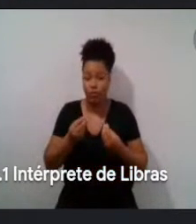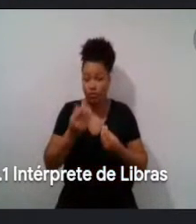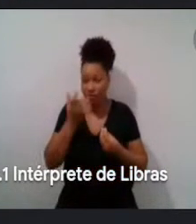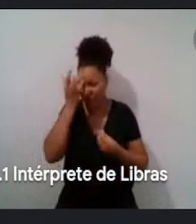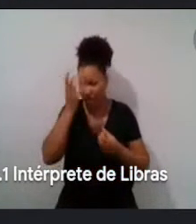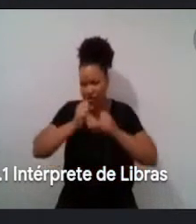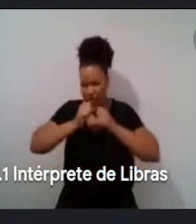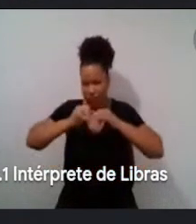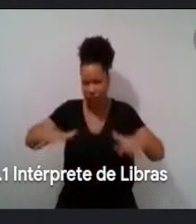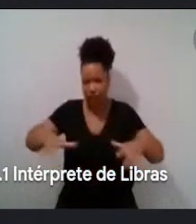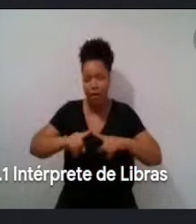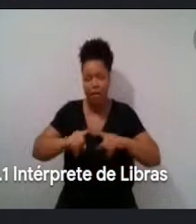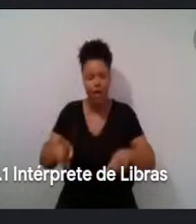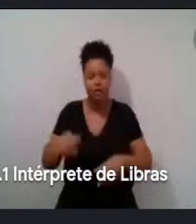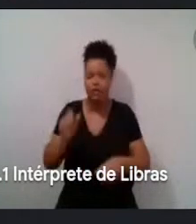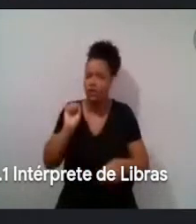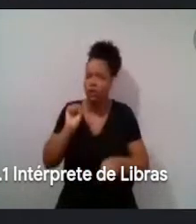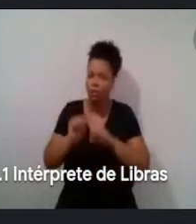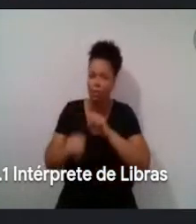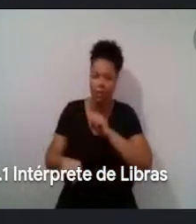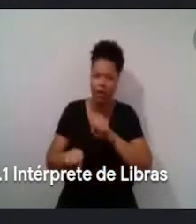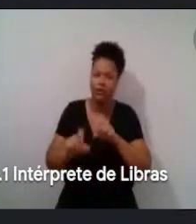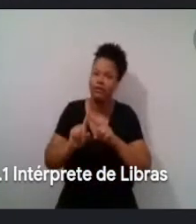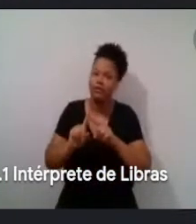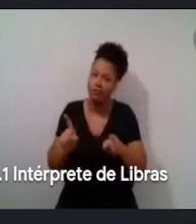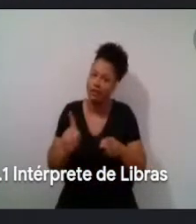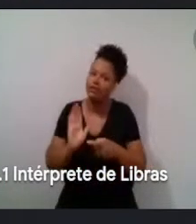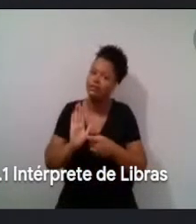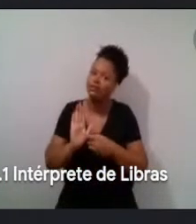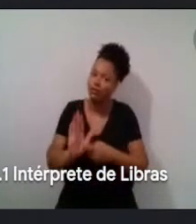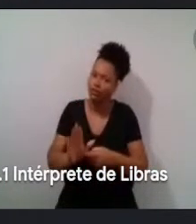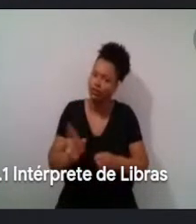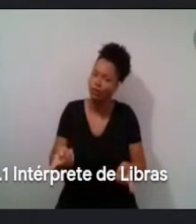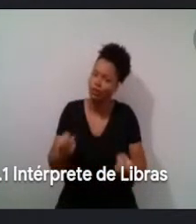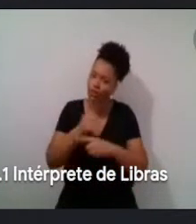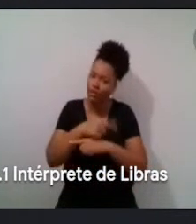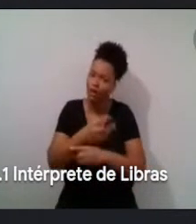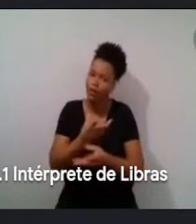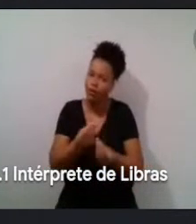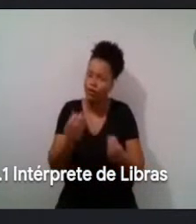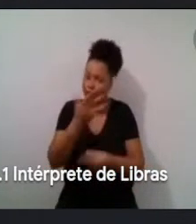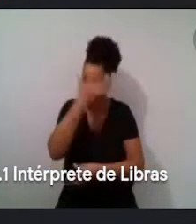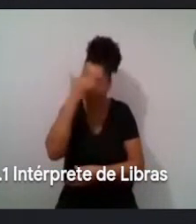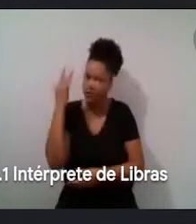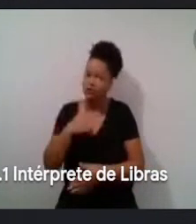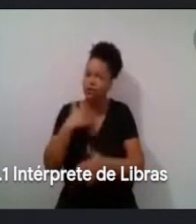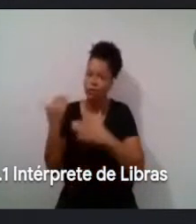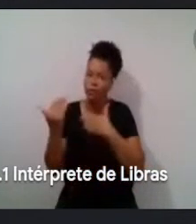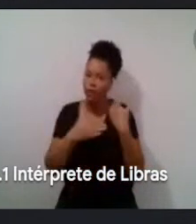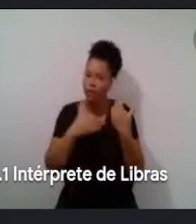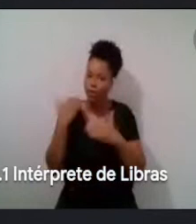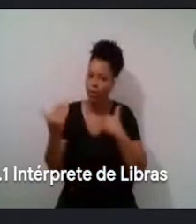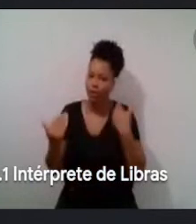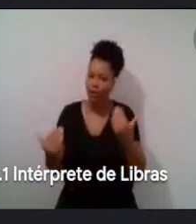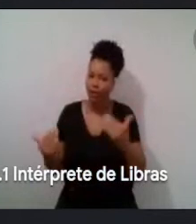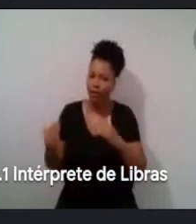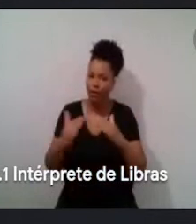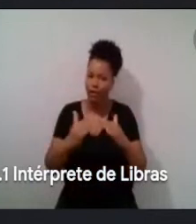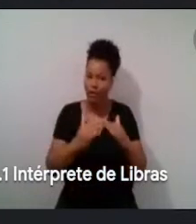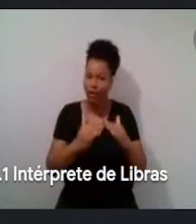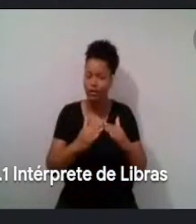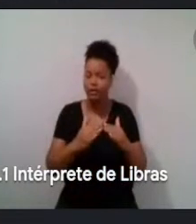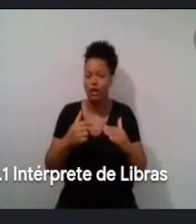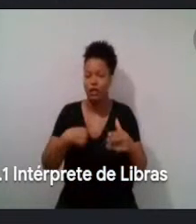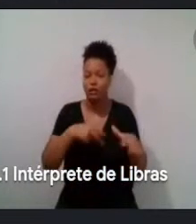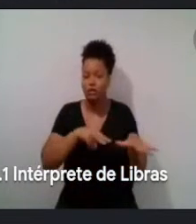é letal, não é isso que está mostrando. Muita gente está morrendo aqui em casa. Na outra semana, eu